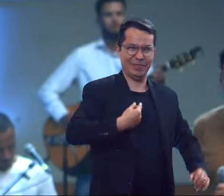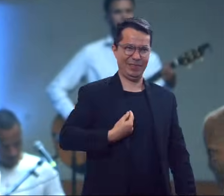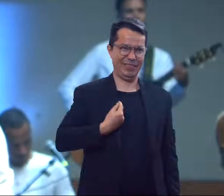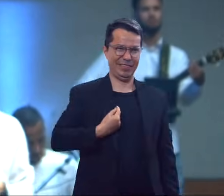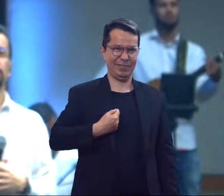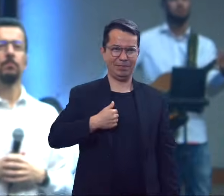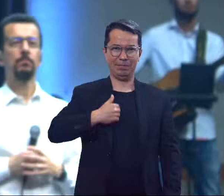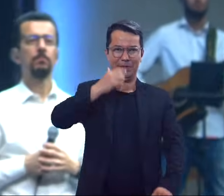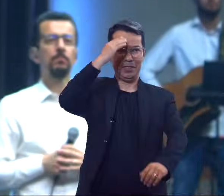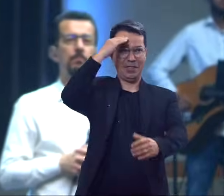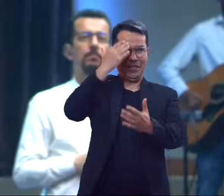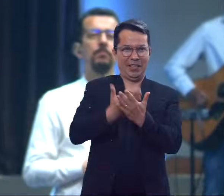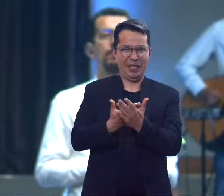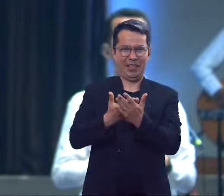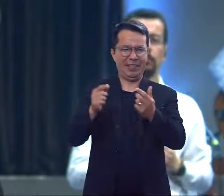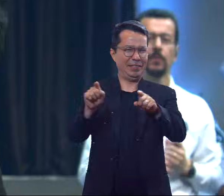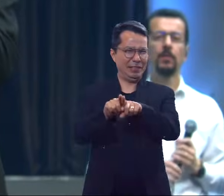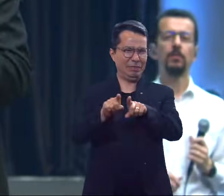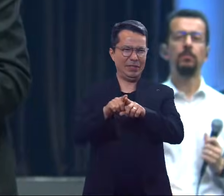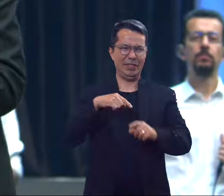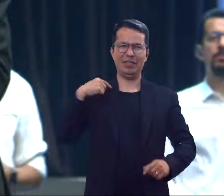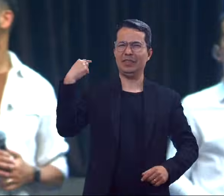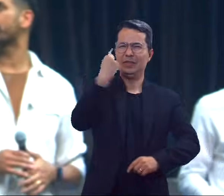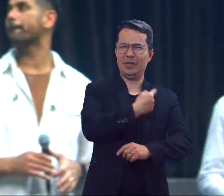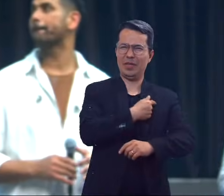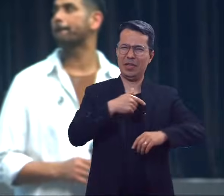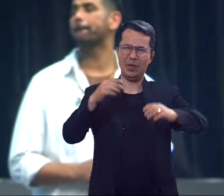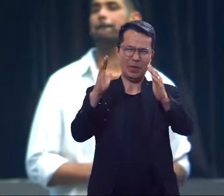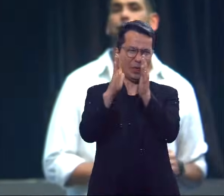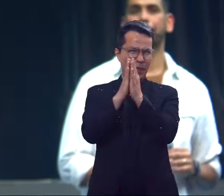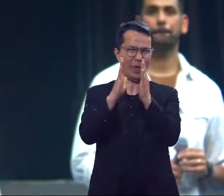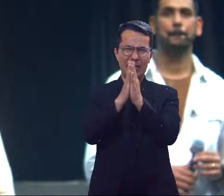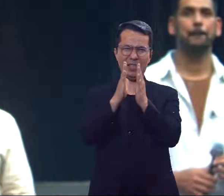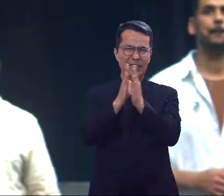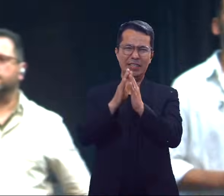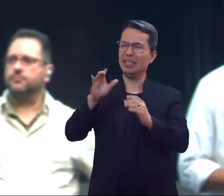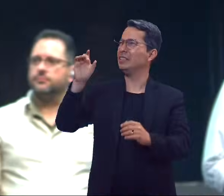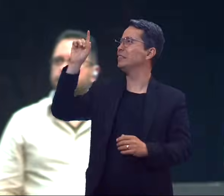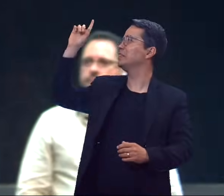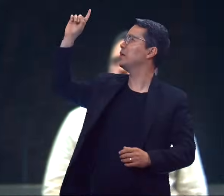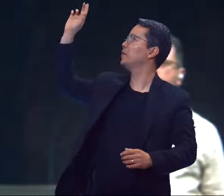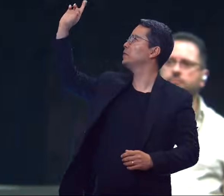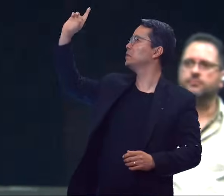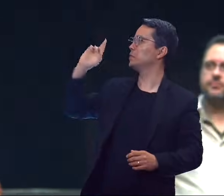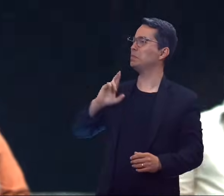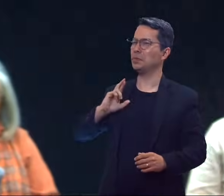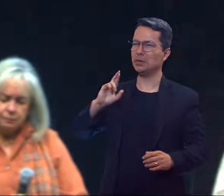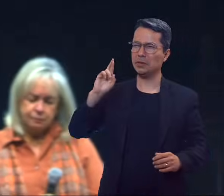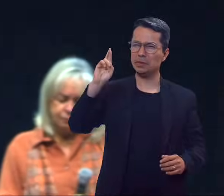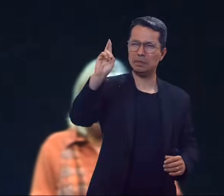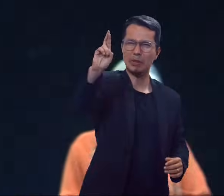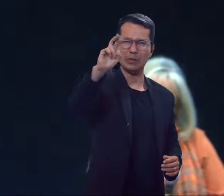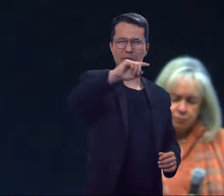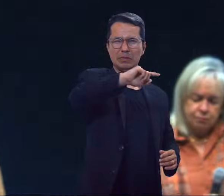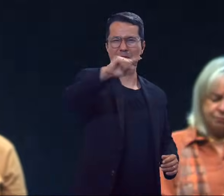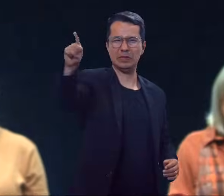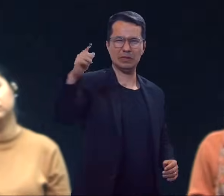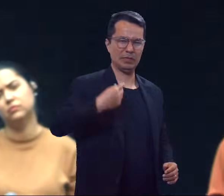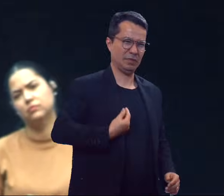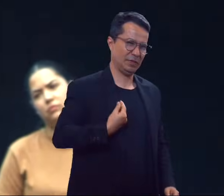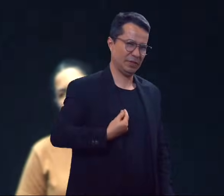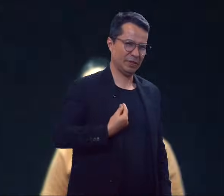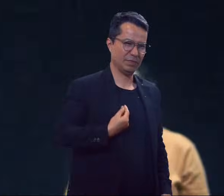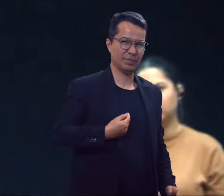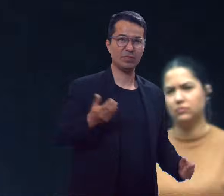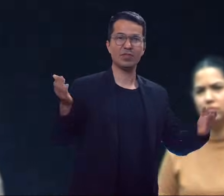ora, Deus responde. Você crê nisso? E nós vamos levantar um clamor. Primeiro você vai orar hoje para que